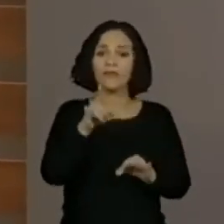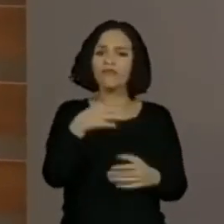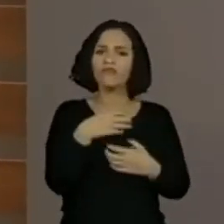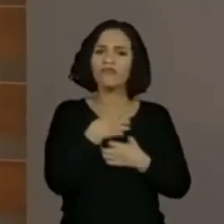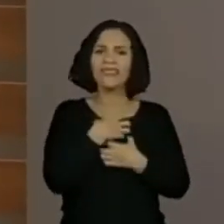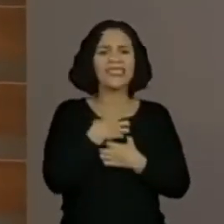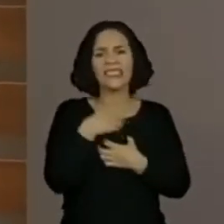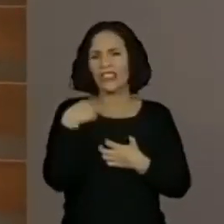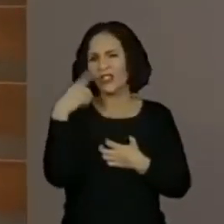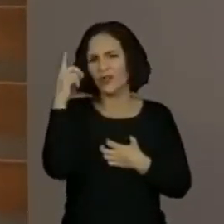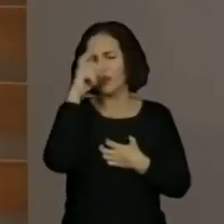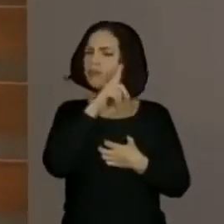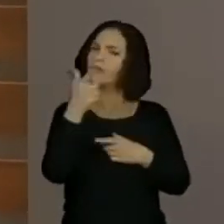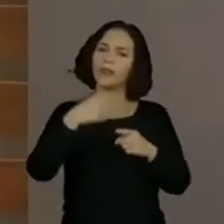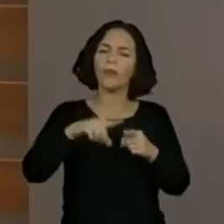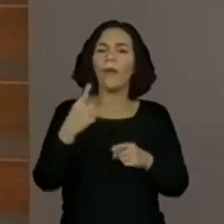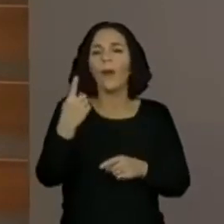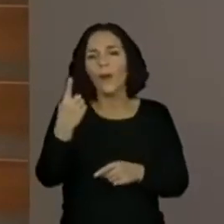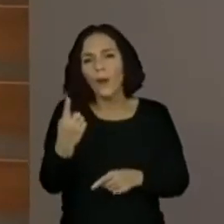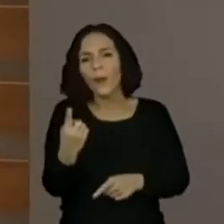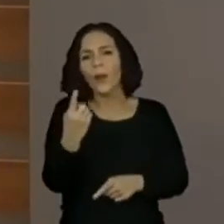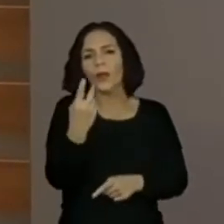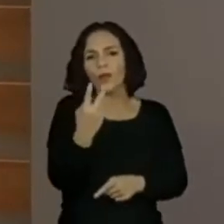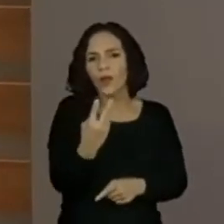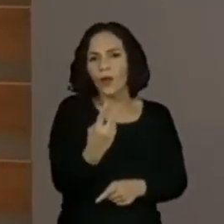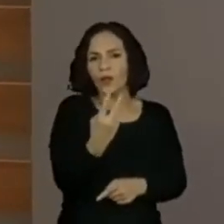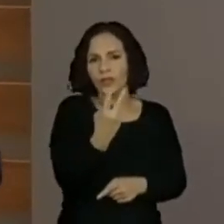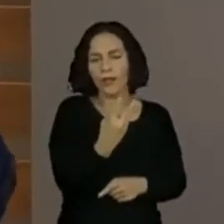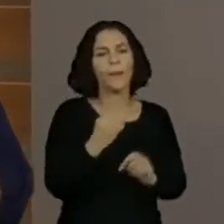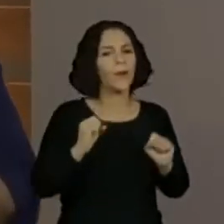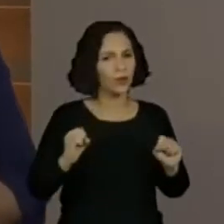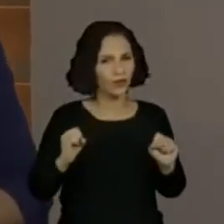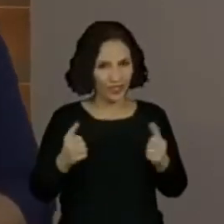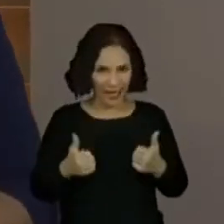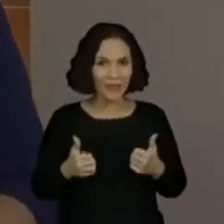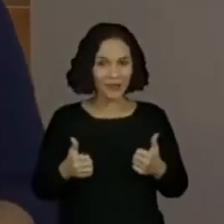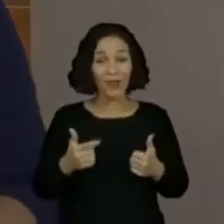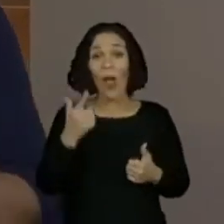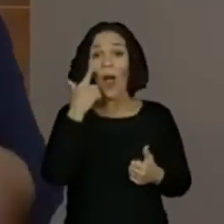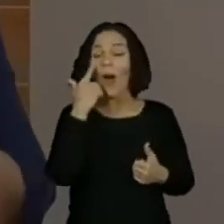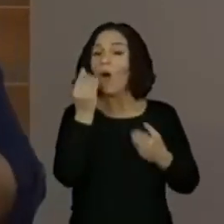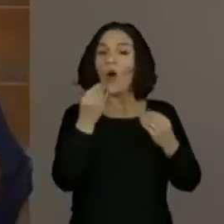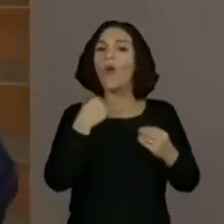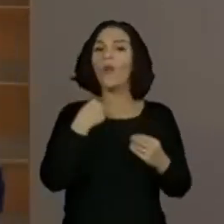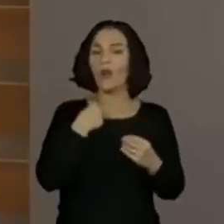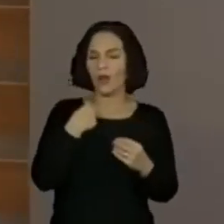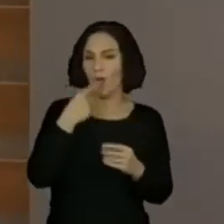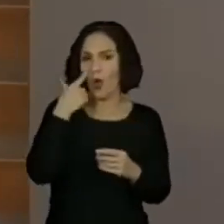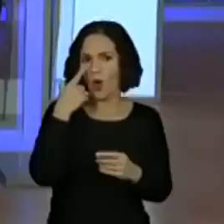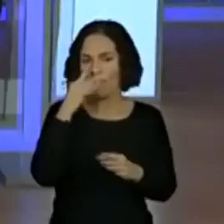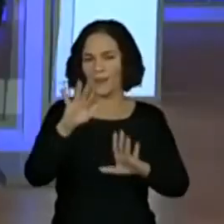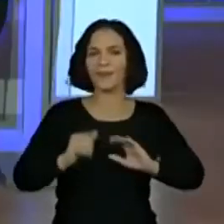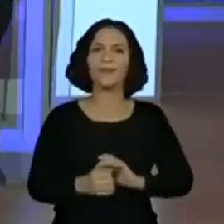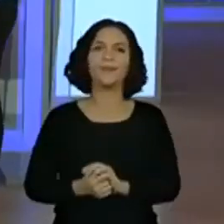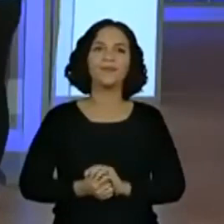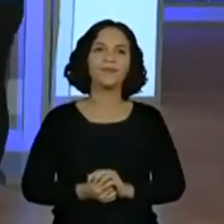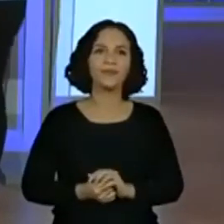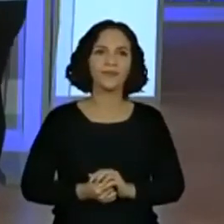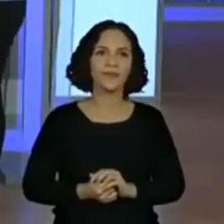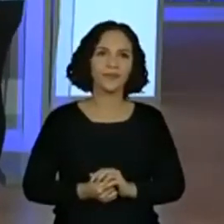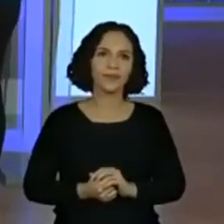sinta seguro, conte de um em um, tá bom? Perfeito. Mas a Pro vai ensinar, veja como a Pro vai fazer a contagem de dois em dois, ó.